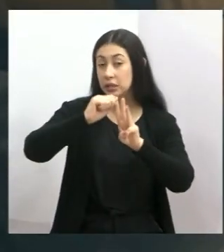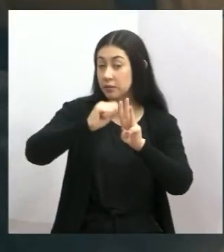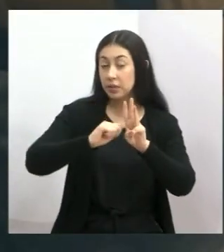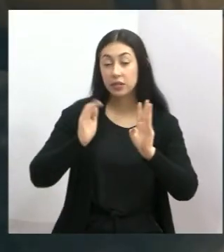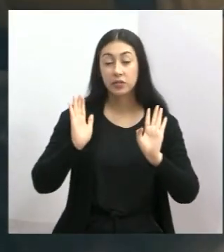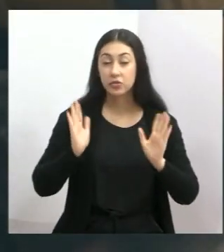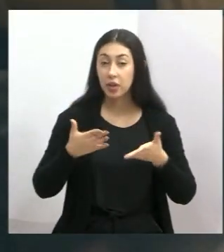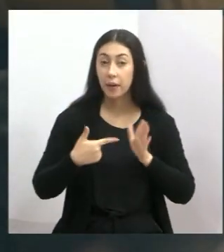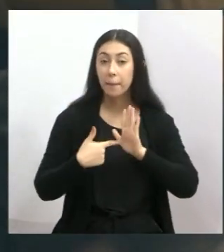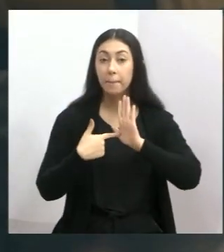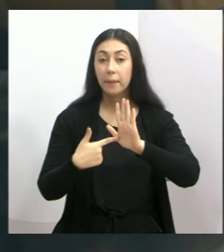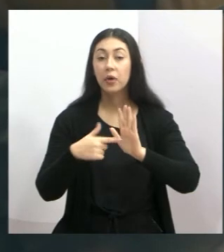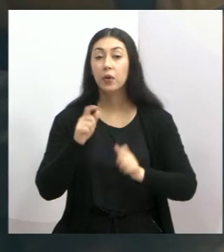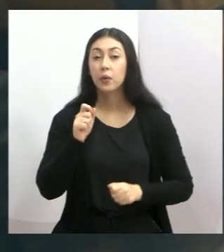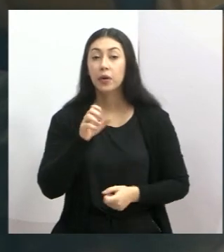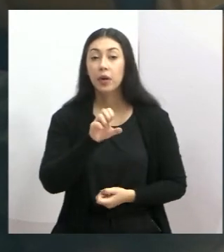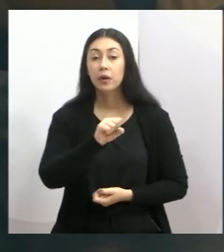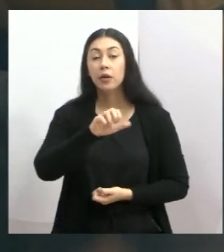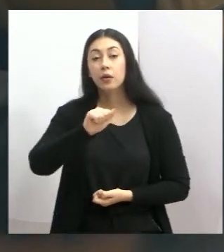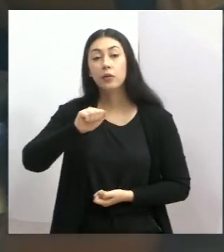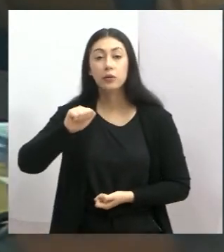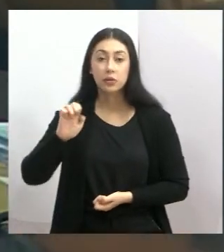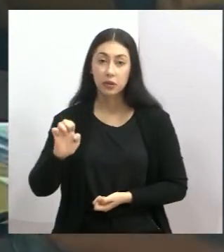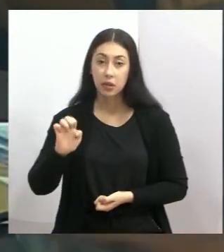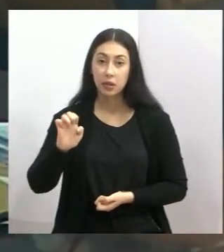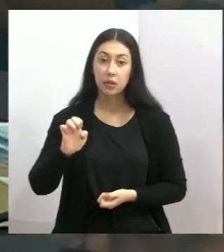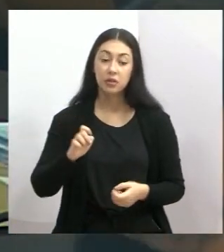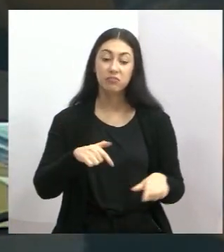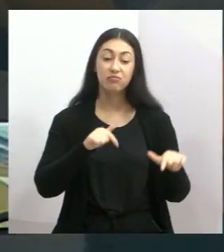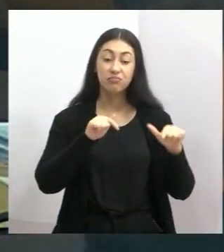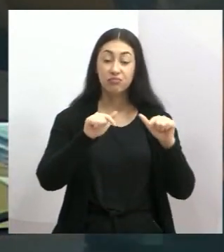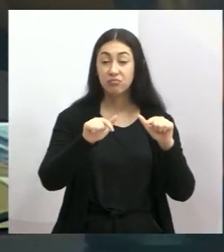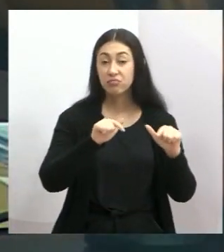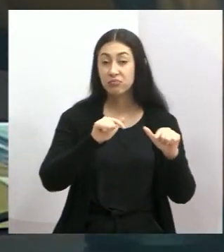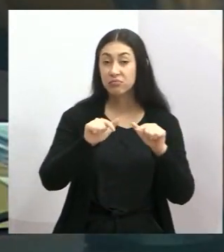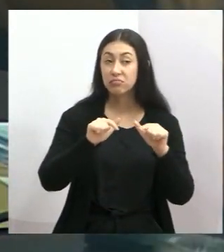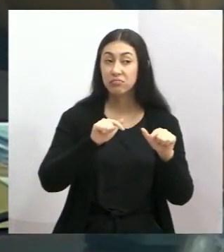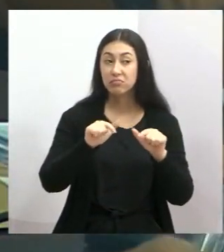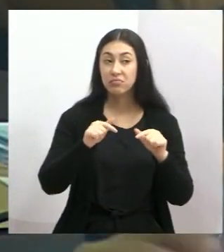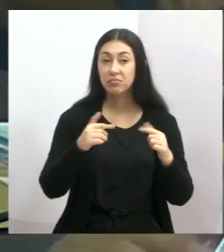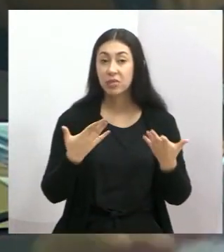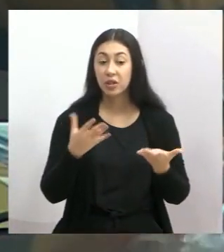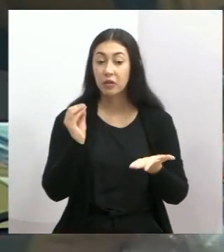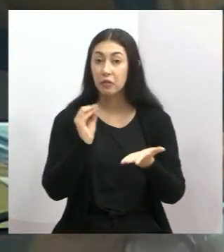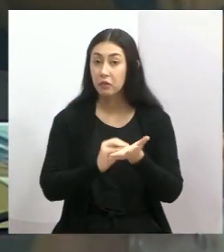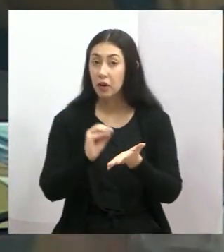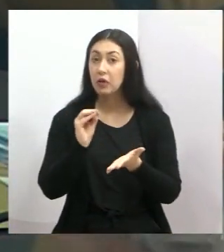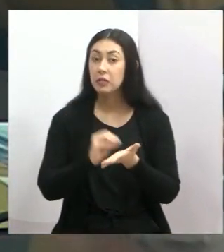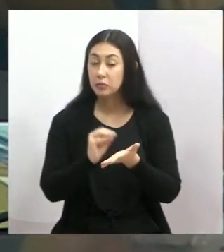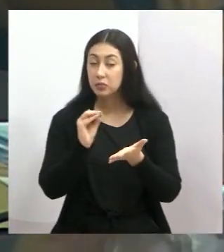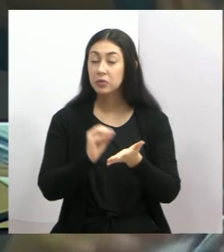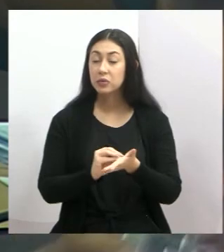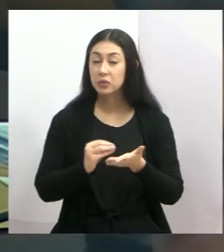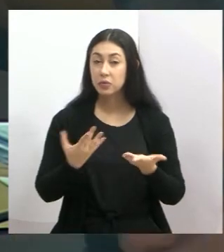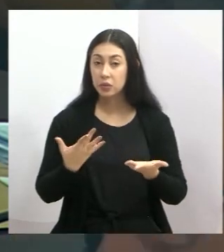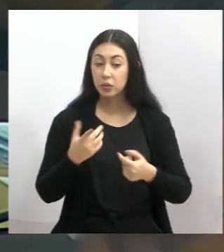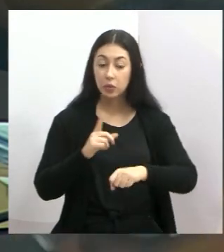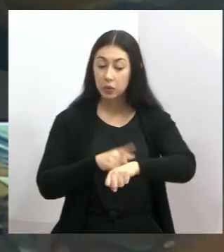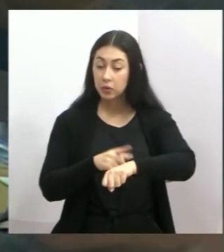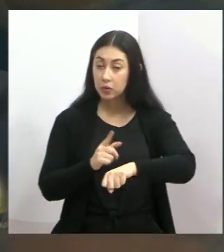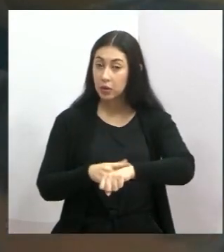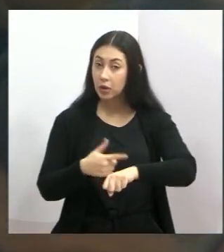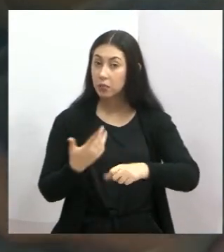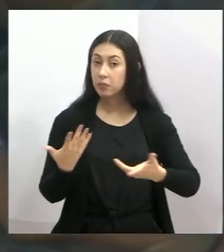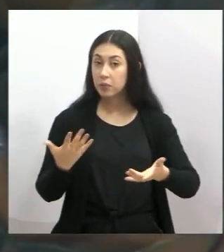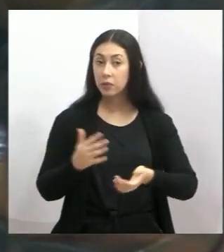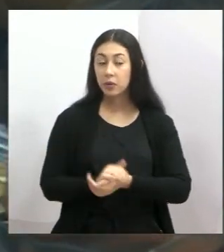demonstra aí Por parte dos ai né é um serviço não prestado adequadamente e no tempo correto